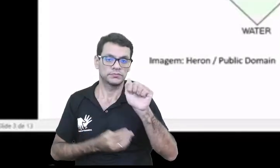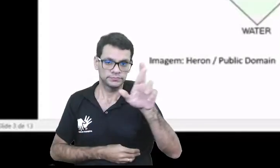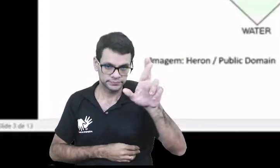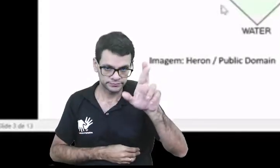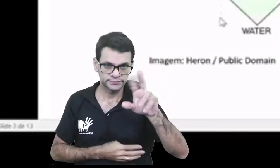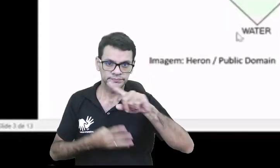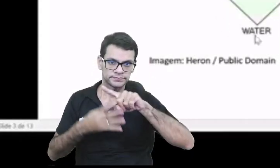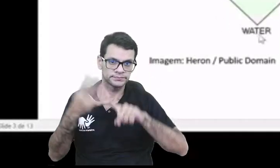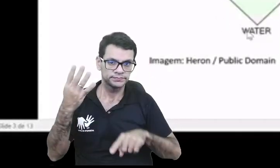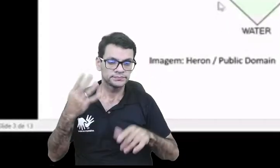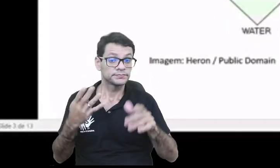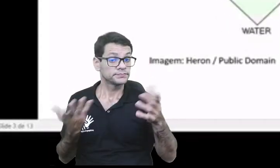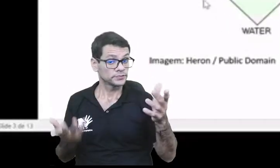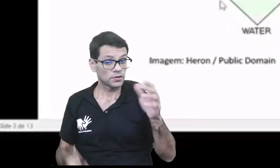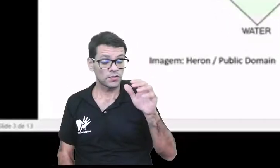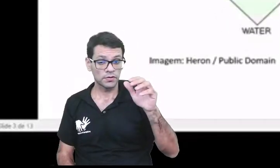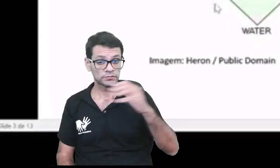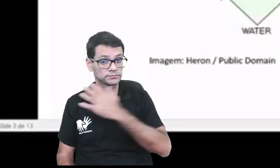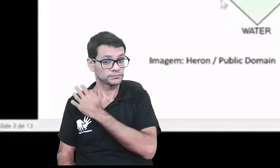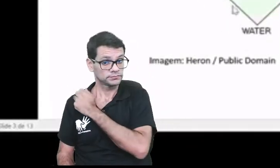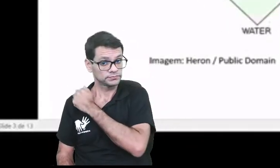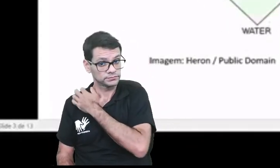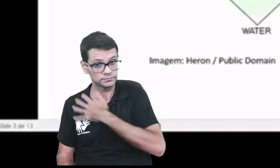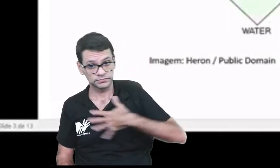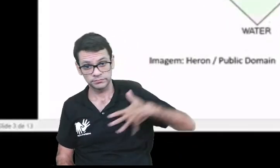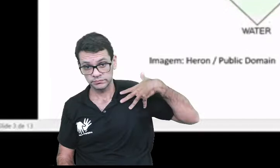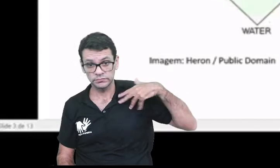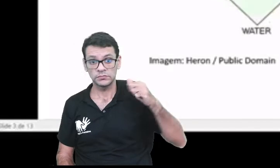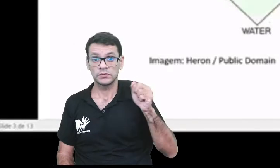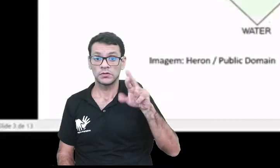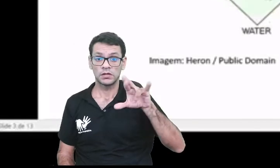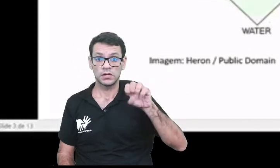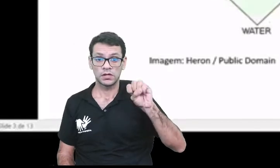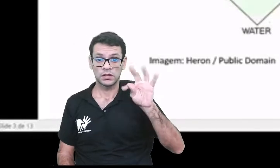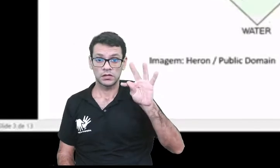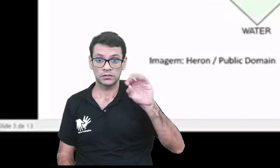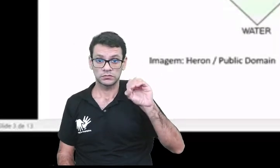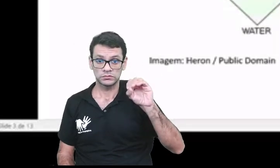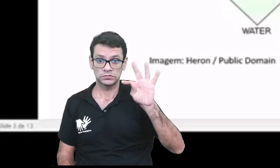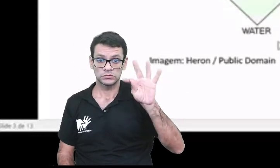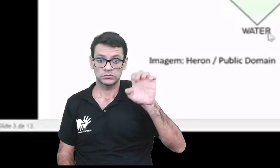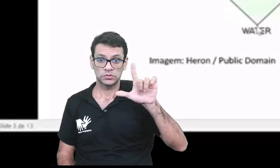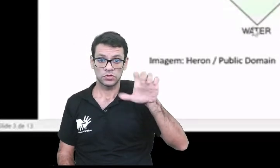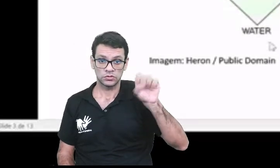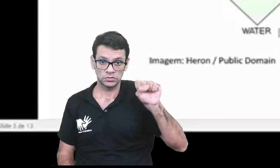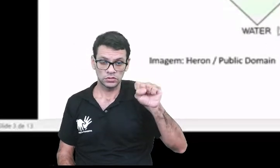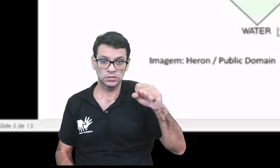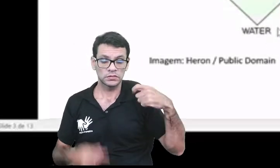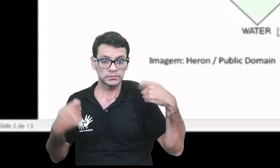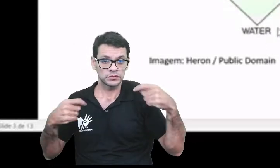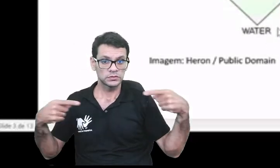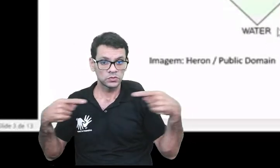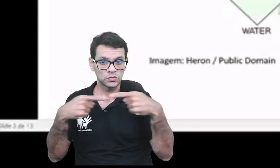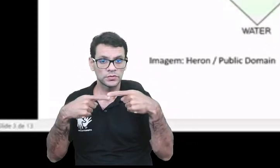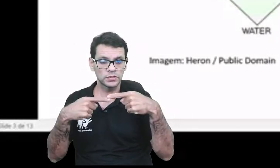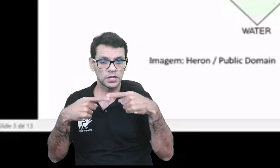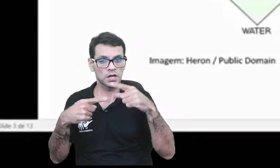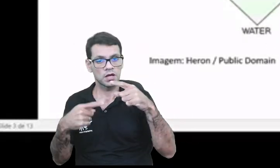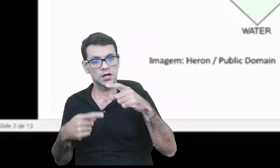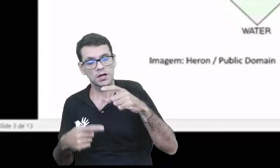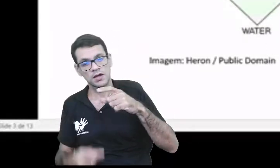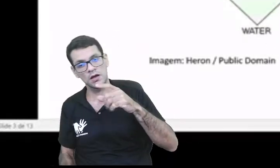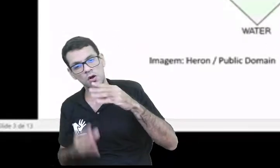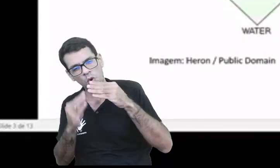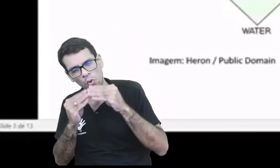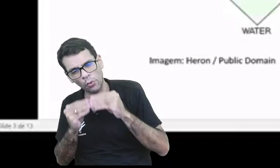tem aqui, por exemplo, úmido e frio tem que se combinar para formar água. E aí,